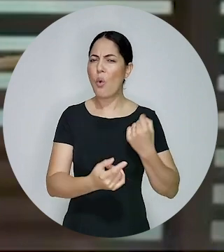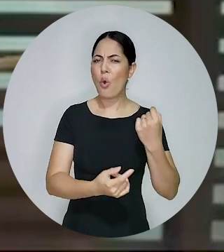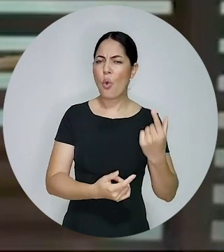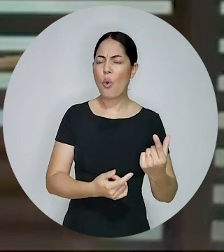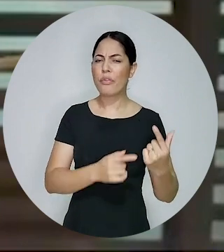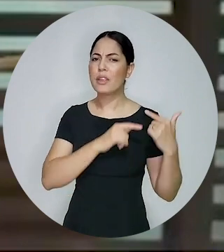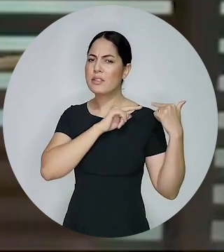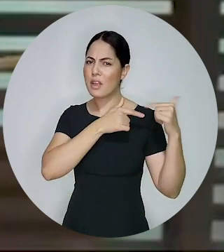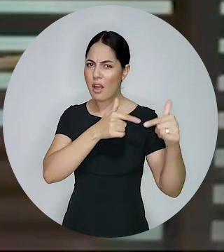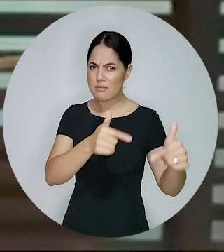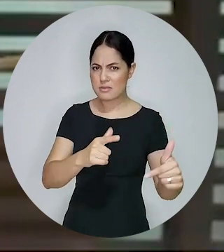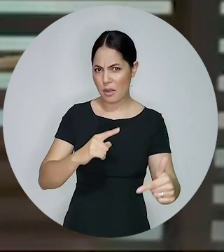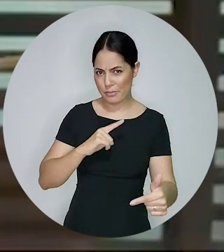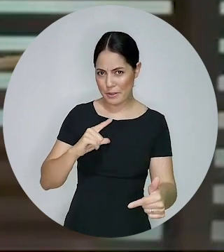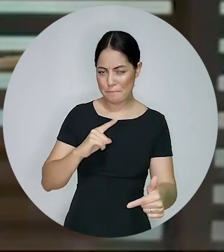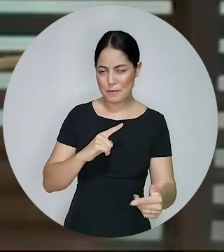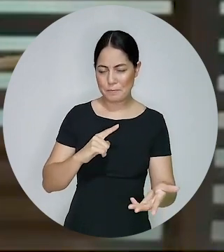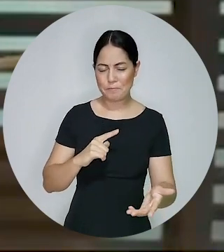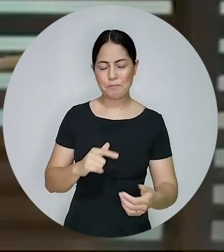são mais